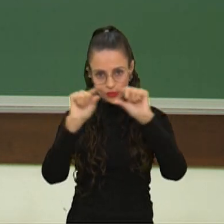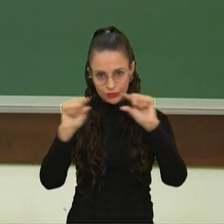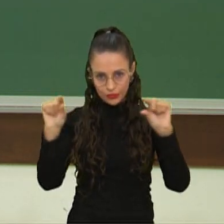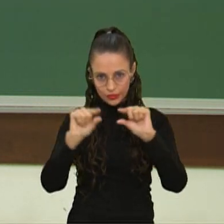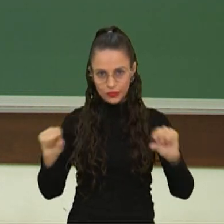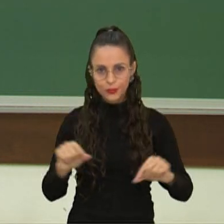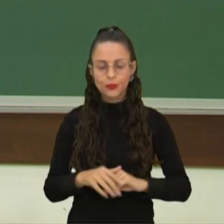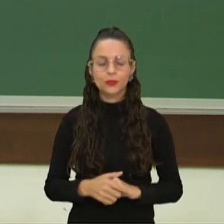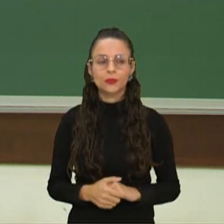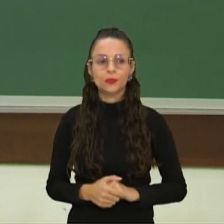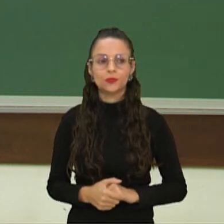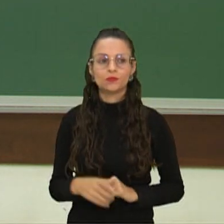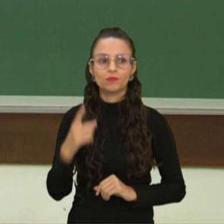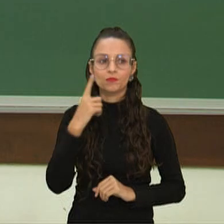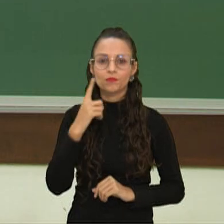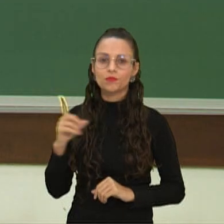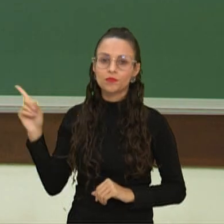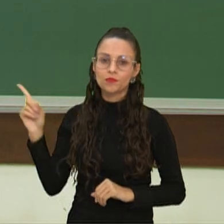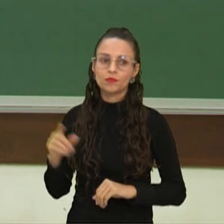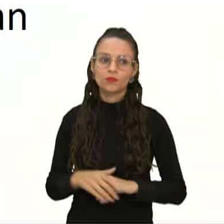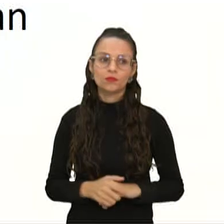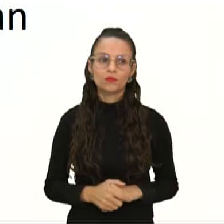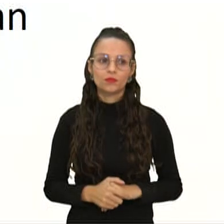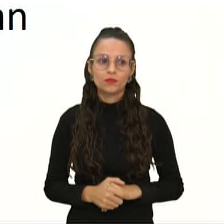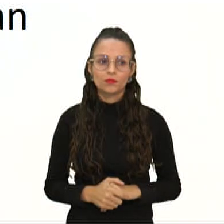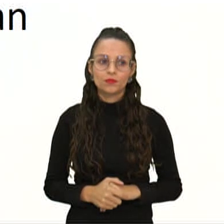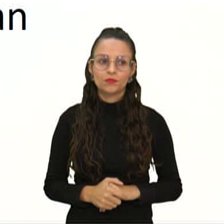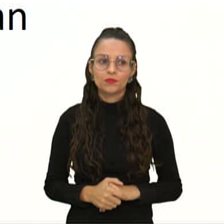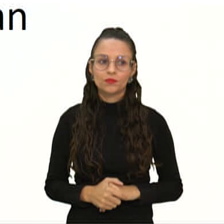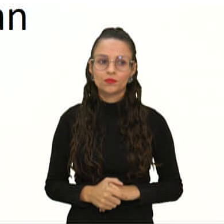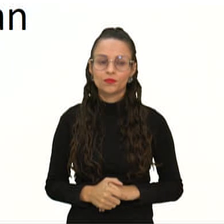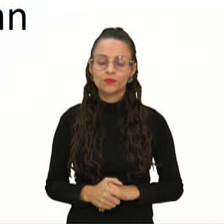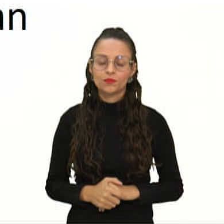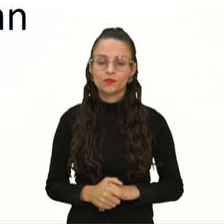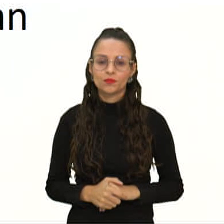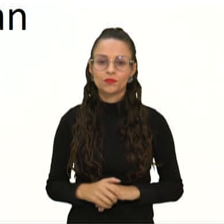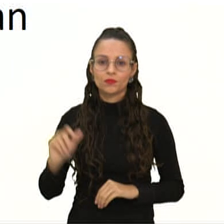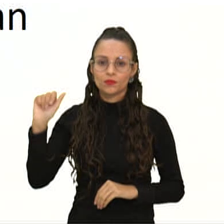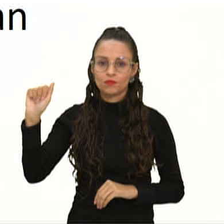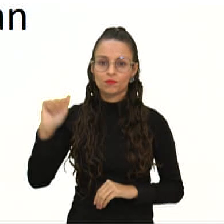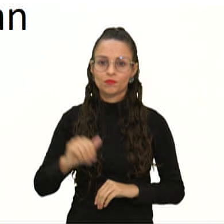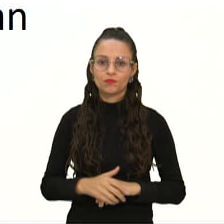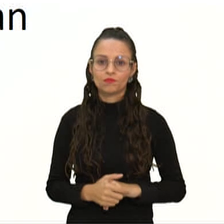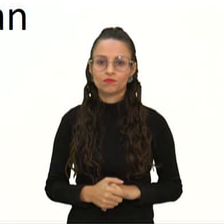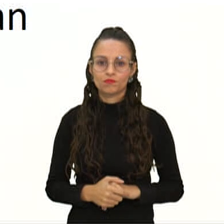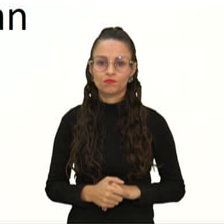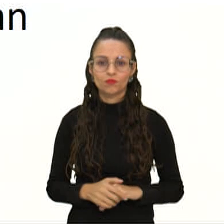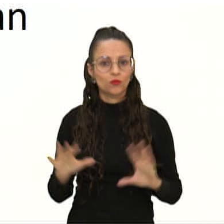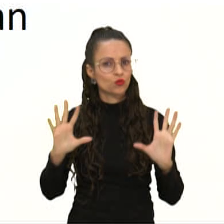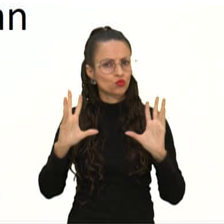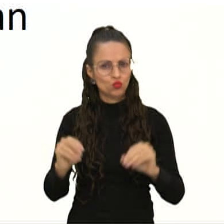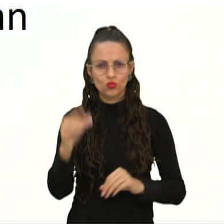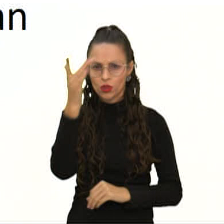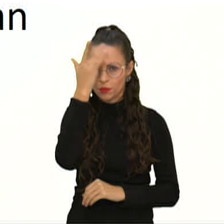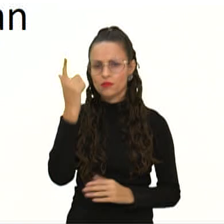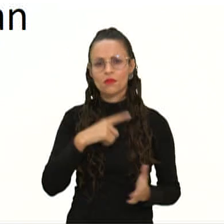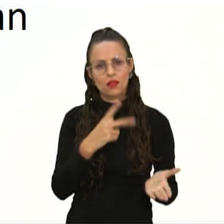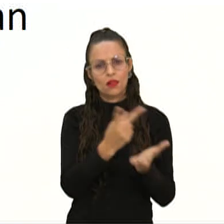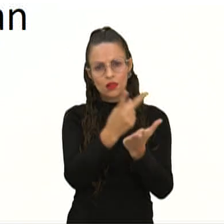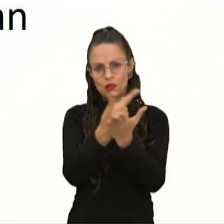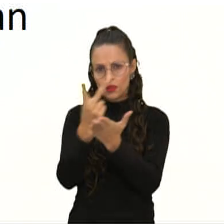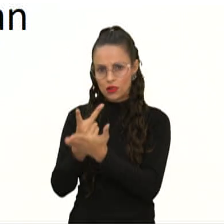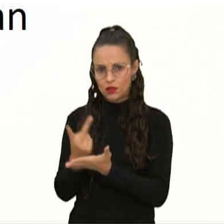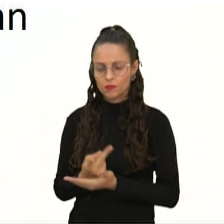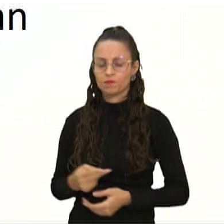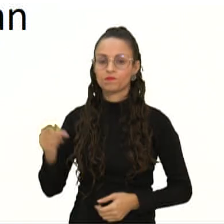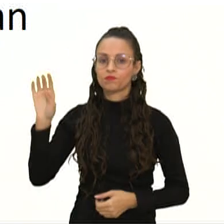digo. Então olha só. A. Everybody makes mistakes. Todo mundo comete erro. B. We